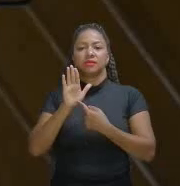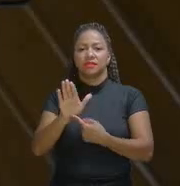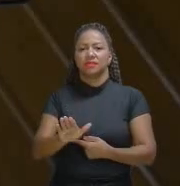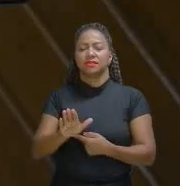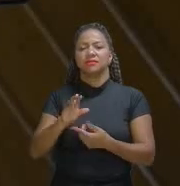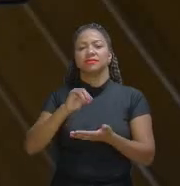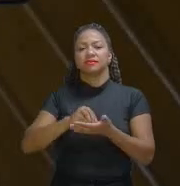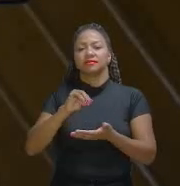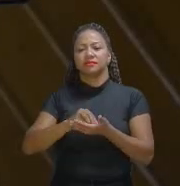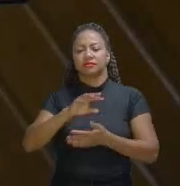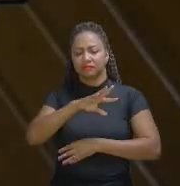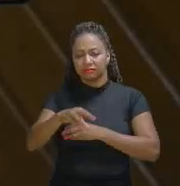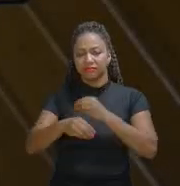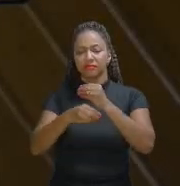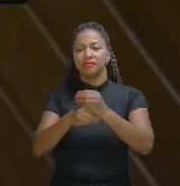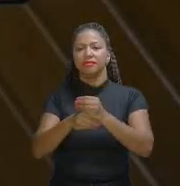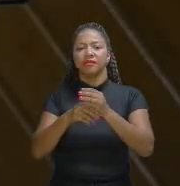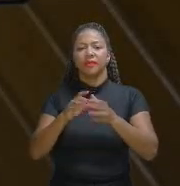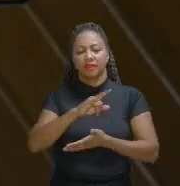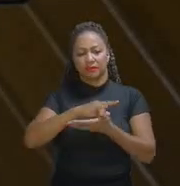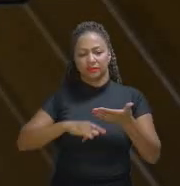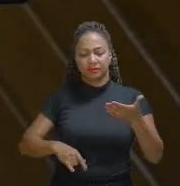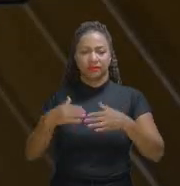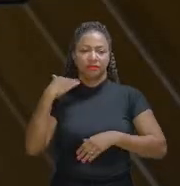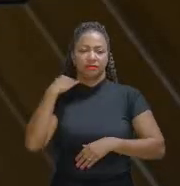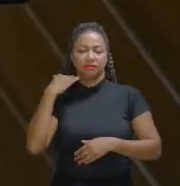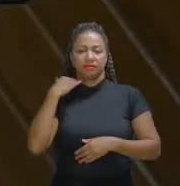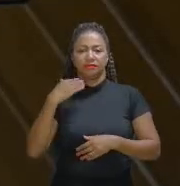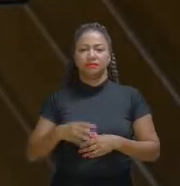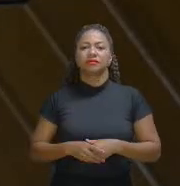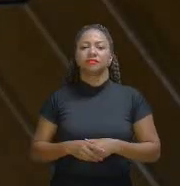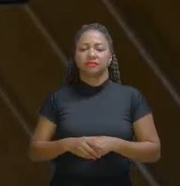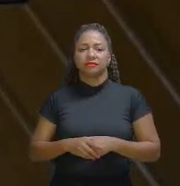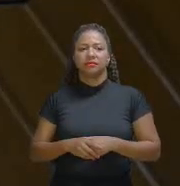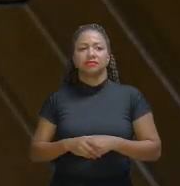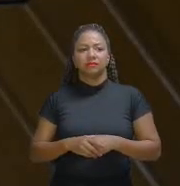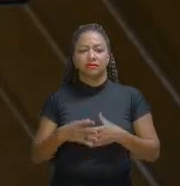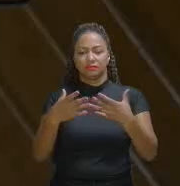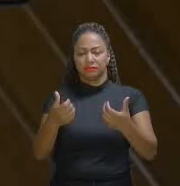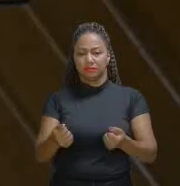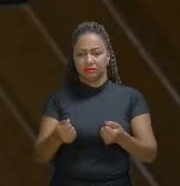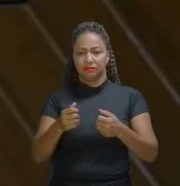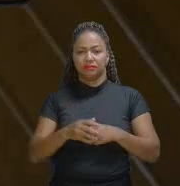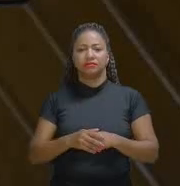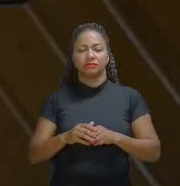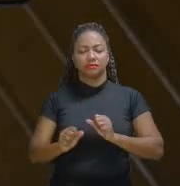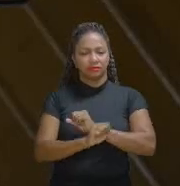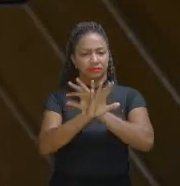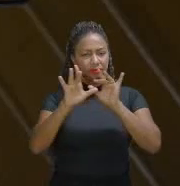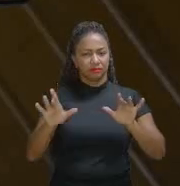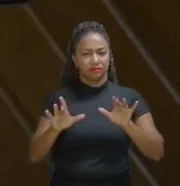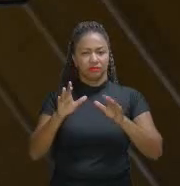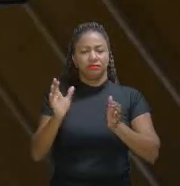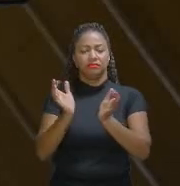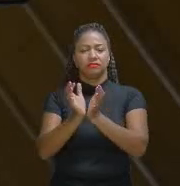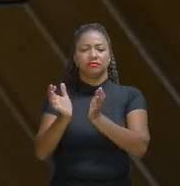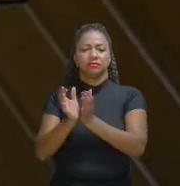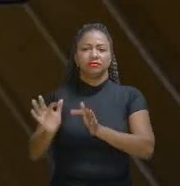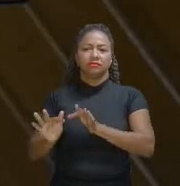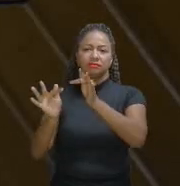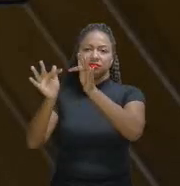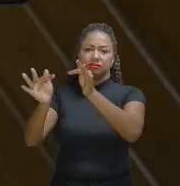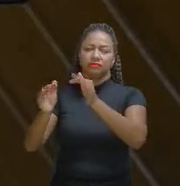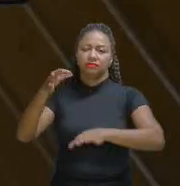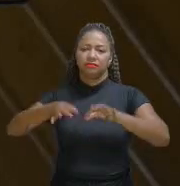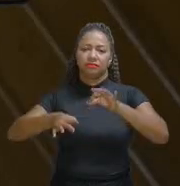a ausência da juntada formal dos extratos bancários, quais foram supridos espontaneamente pela unidade técnica da